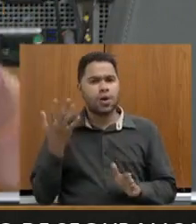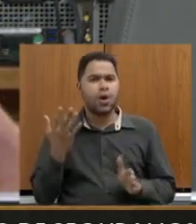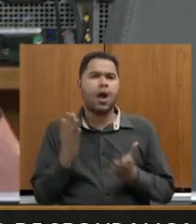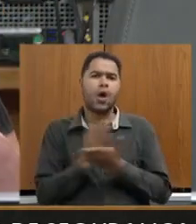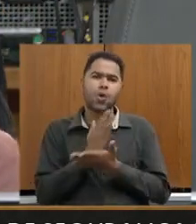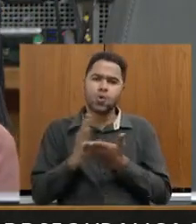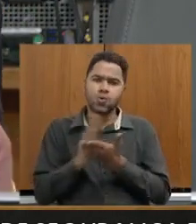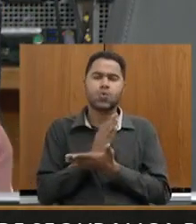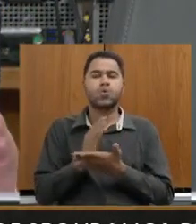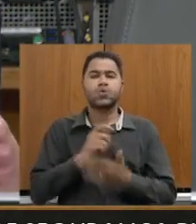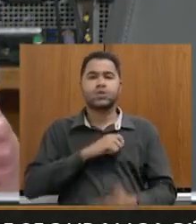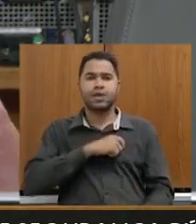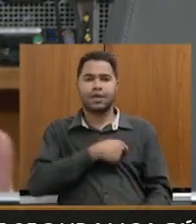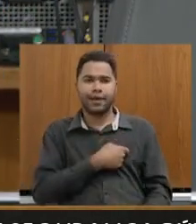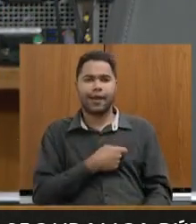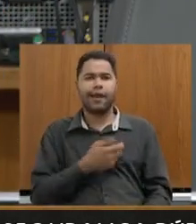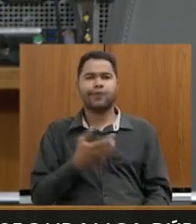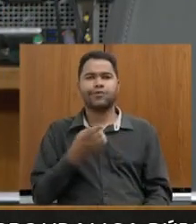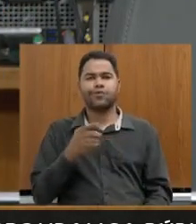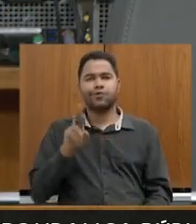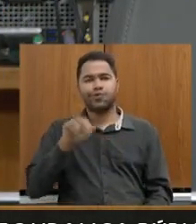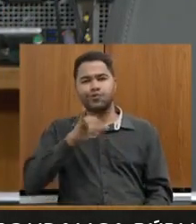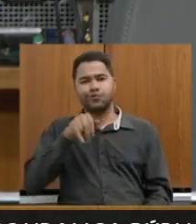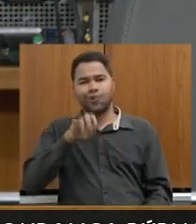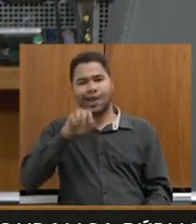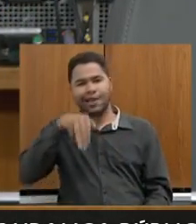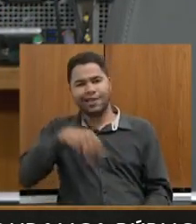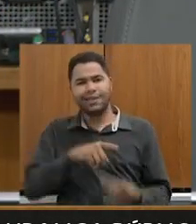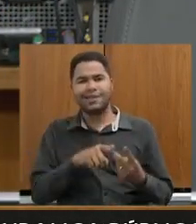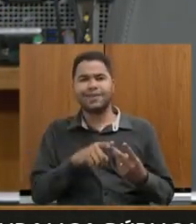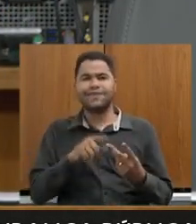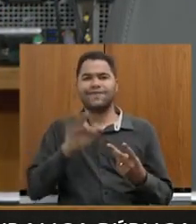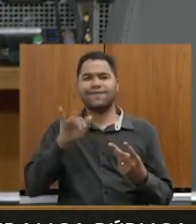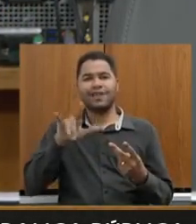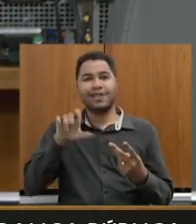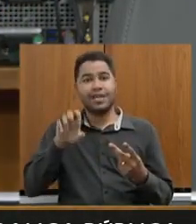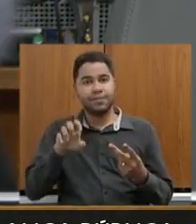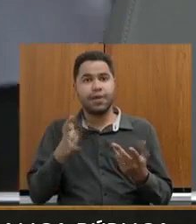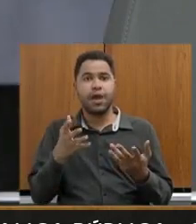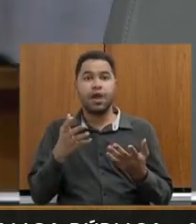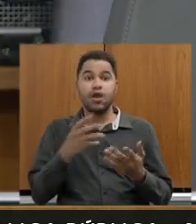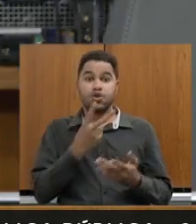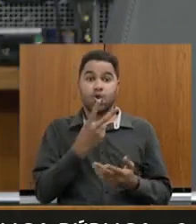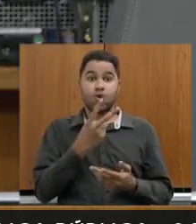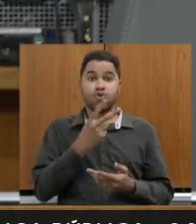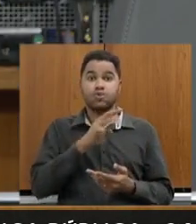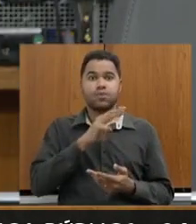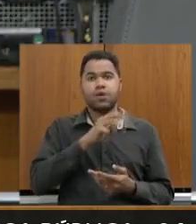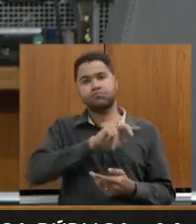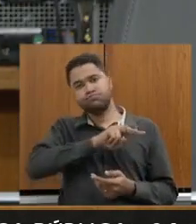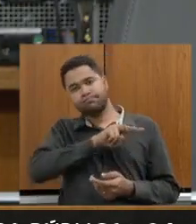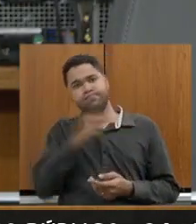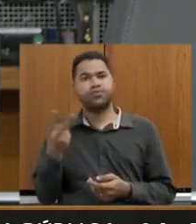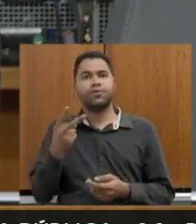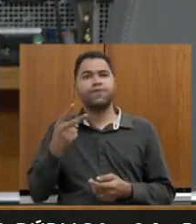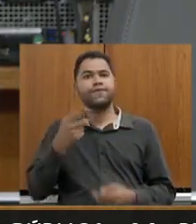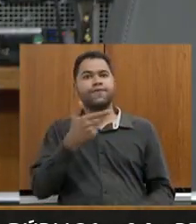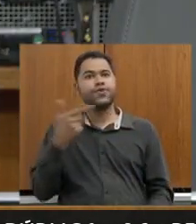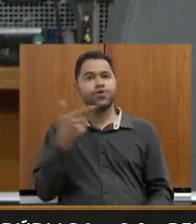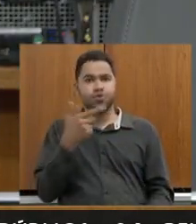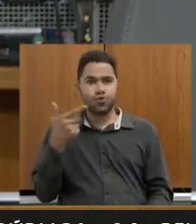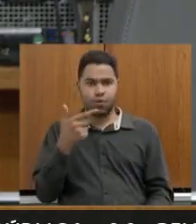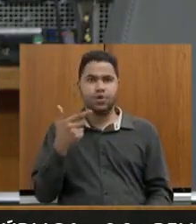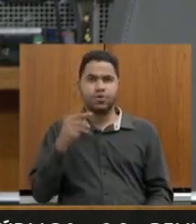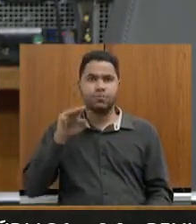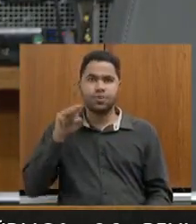acho que Doutor Felipe o Doutor Joaquim esteve lá e esse aporte passou de dois milhões para 22 milhões se não me